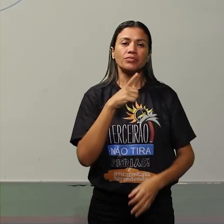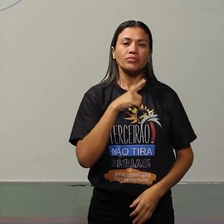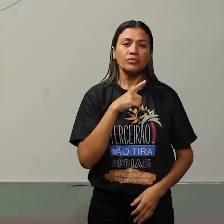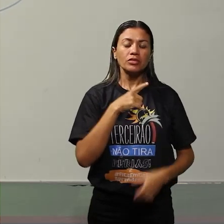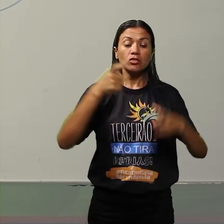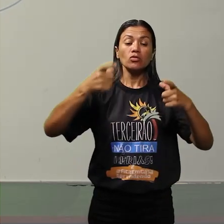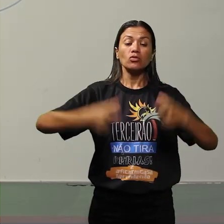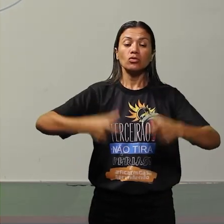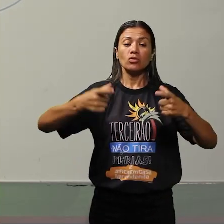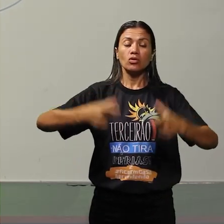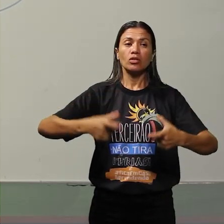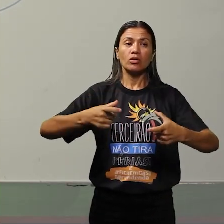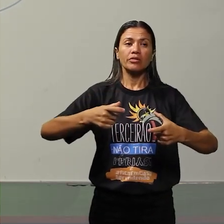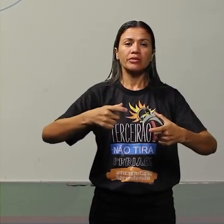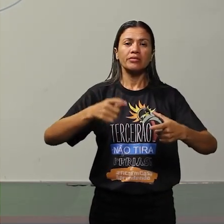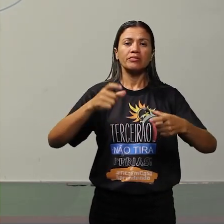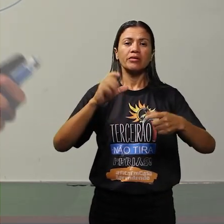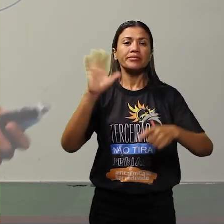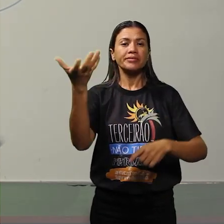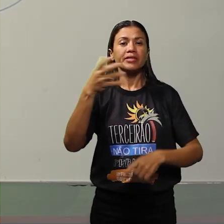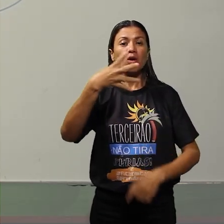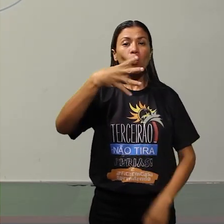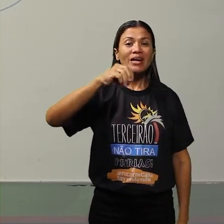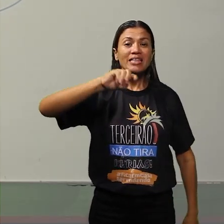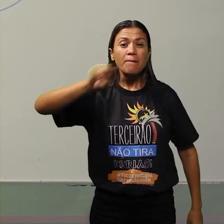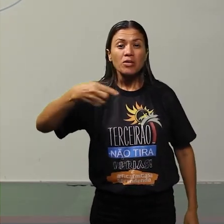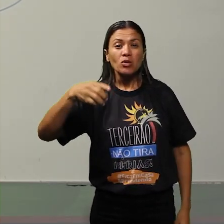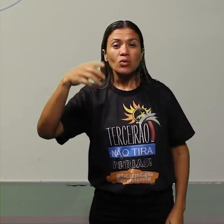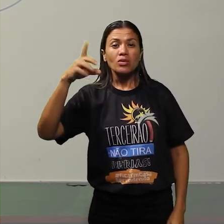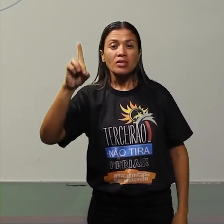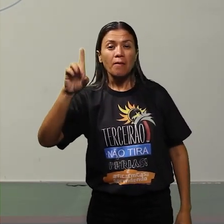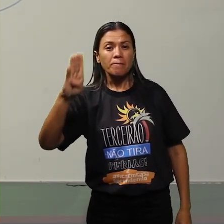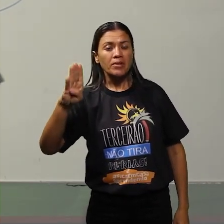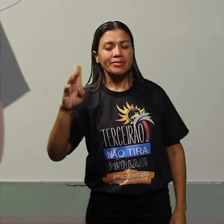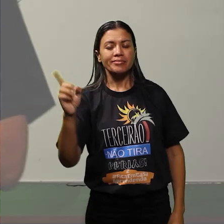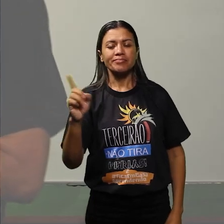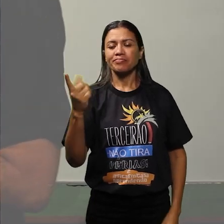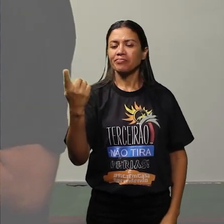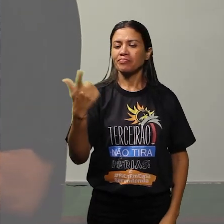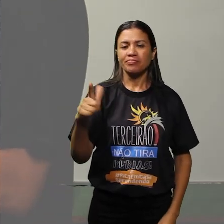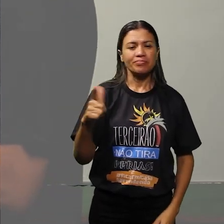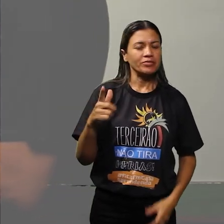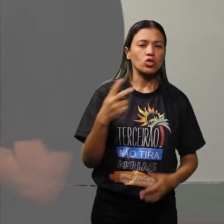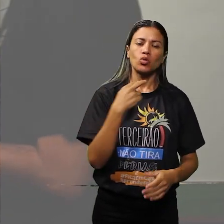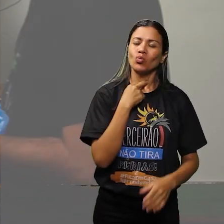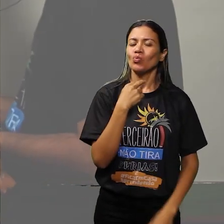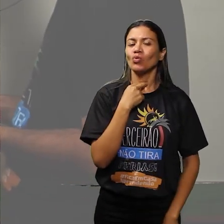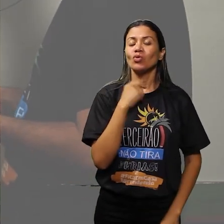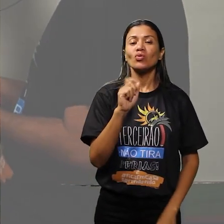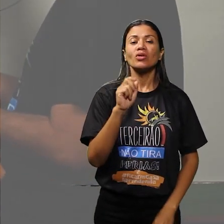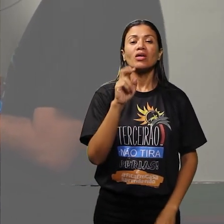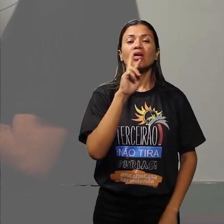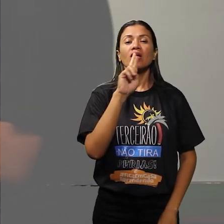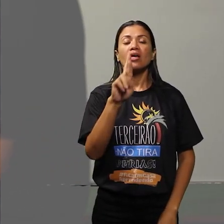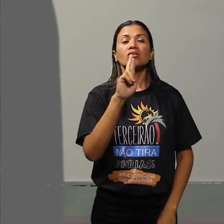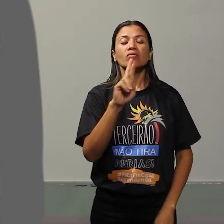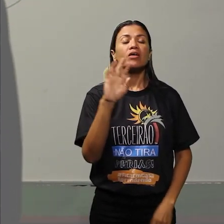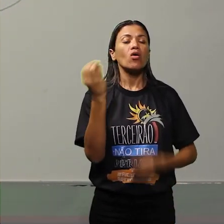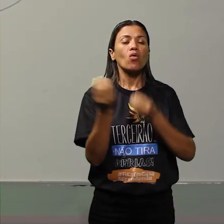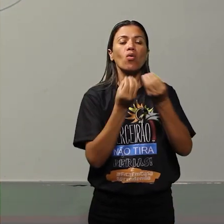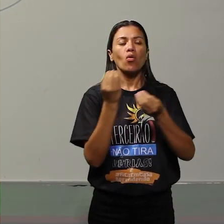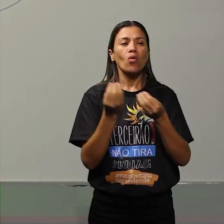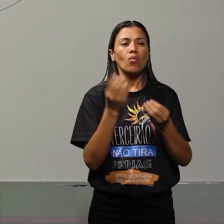um local que vai gerar 40.000 decibéis? Isso é fora de contexto. O que a gente tem que fazer para resolver esse probleminha? Bem, olhem para cá, ó.